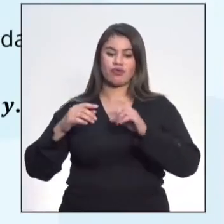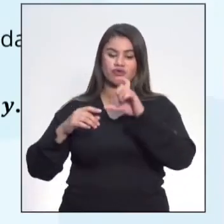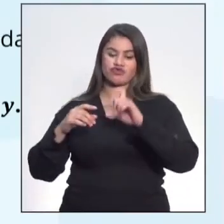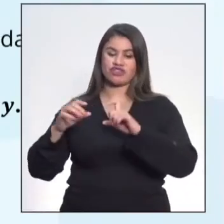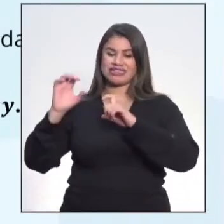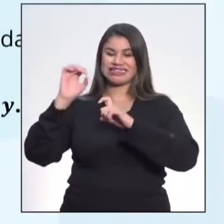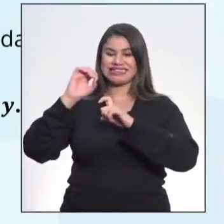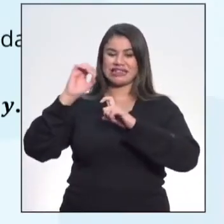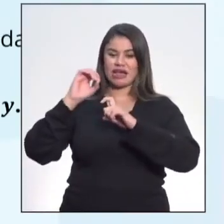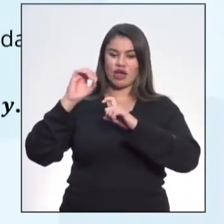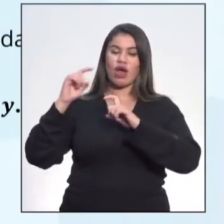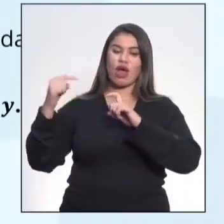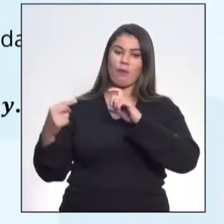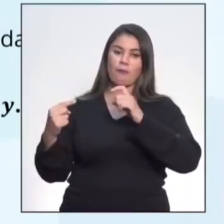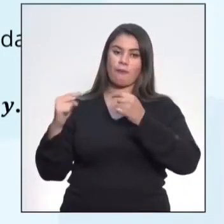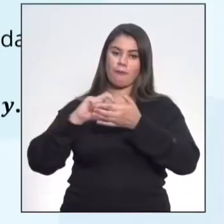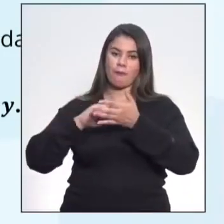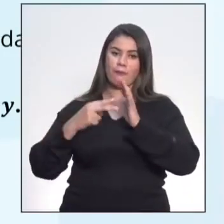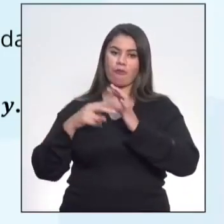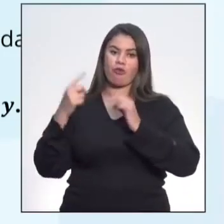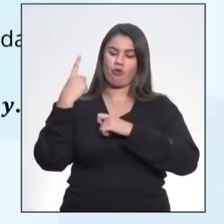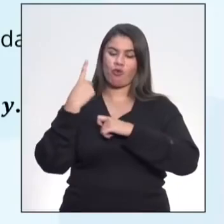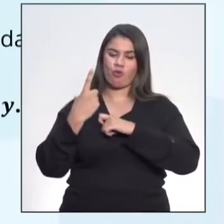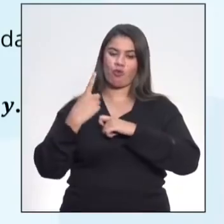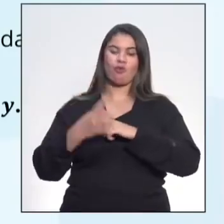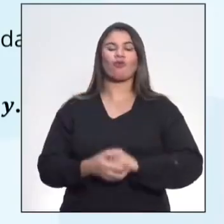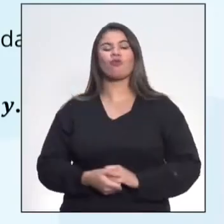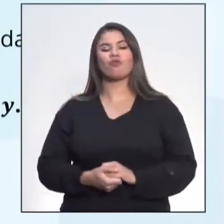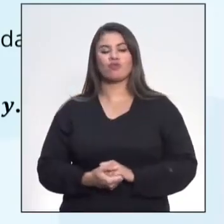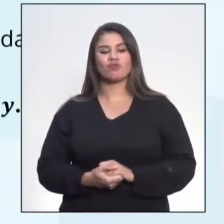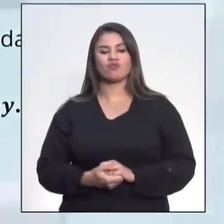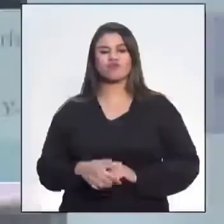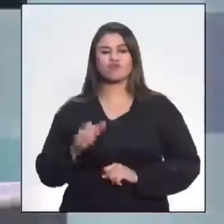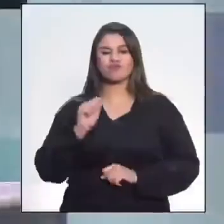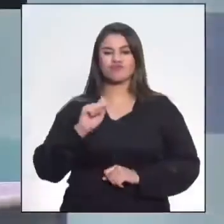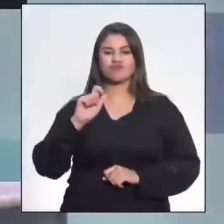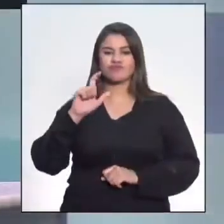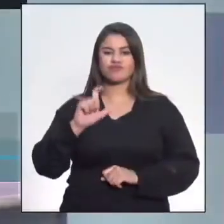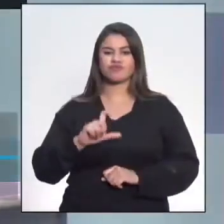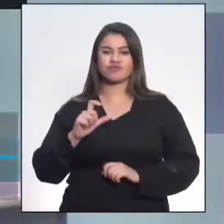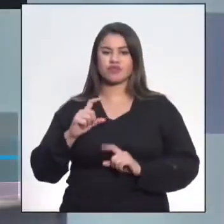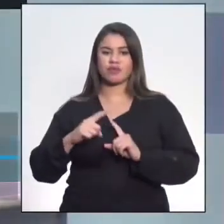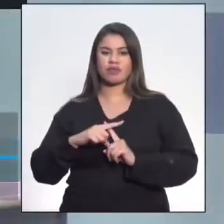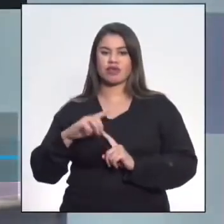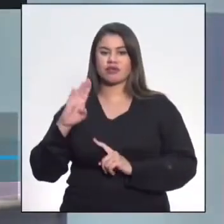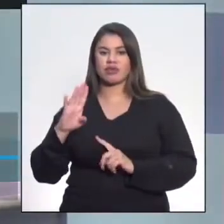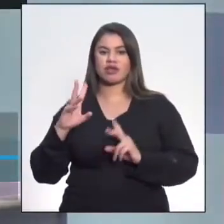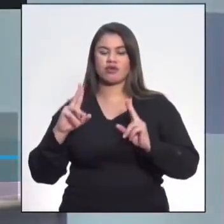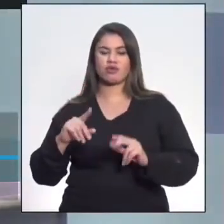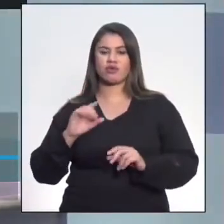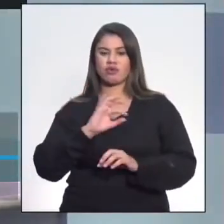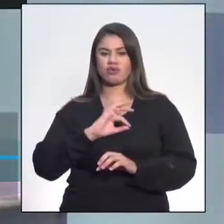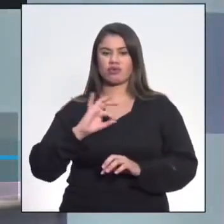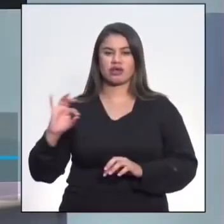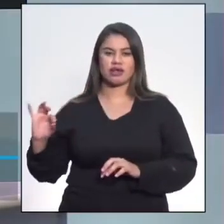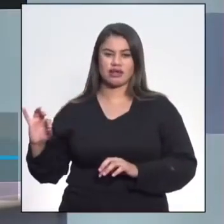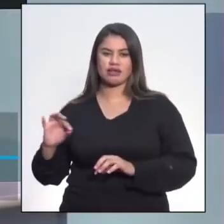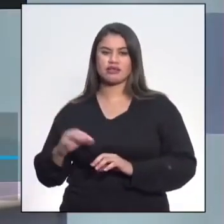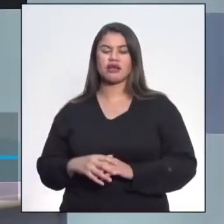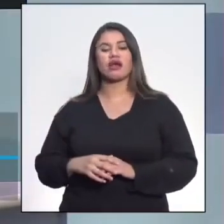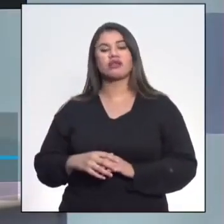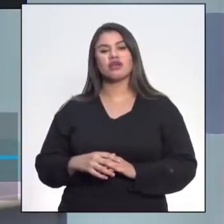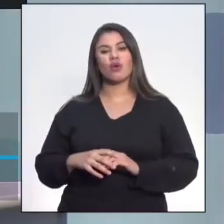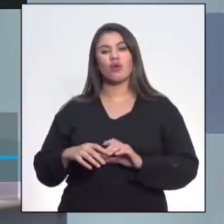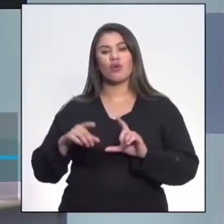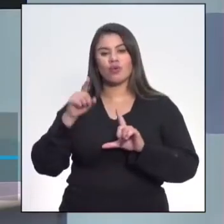E a representação gráfica disso, de y igual a x mais b, é uma reta. Então, você vai ter sempre no plano